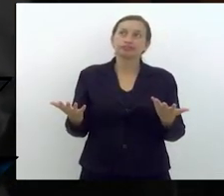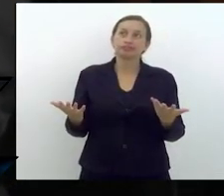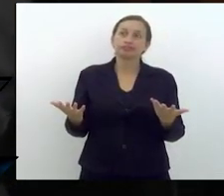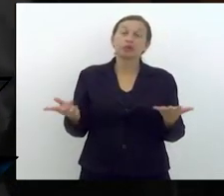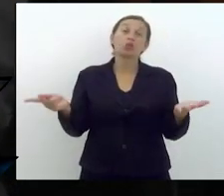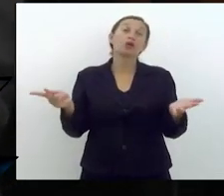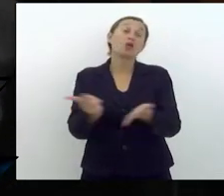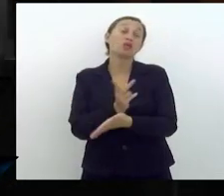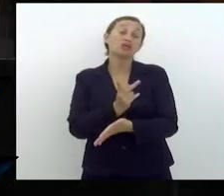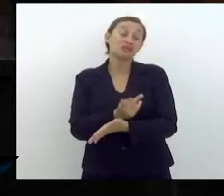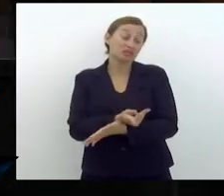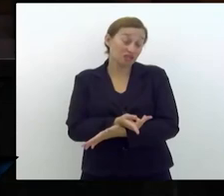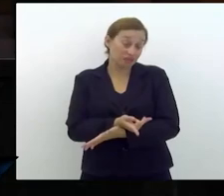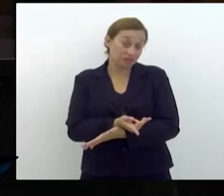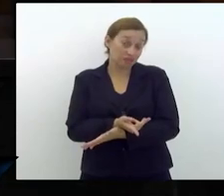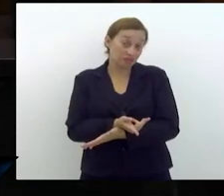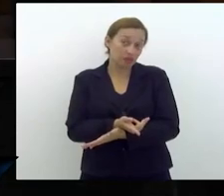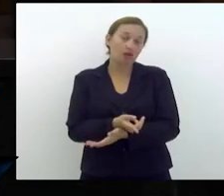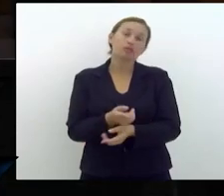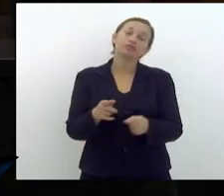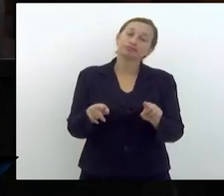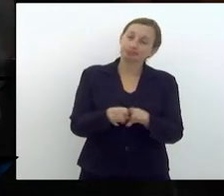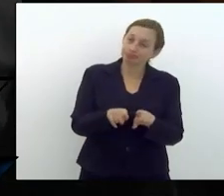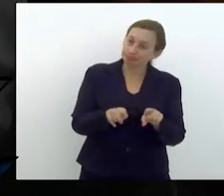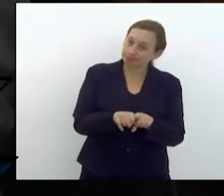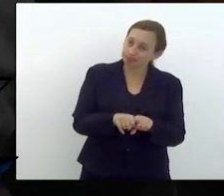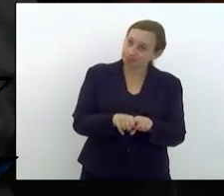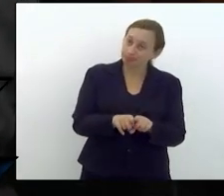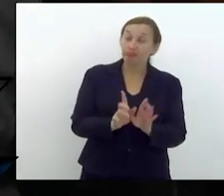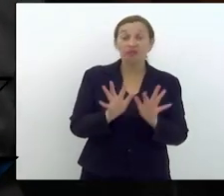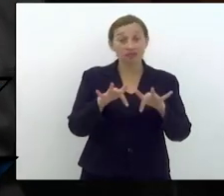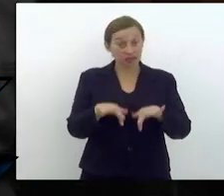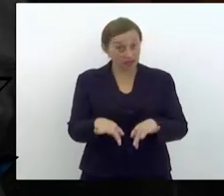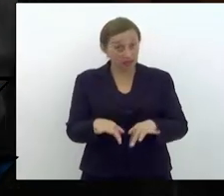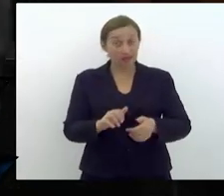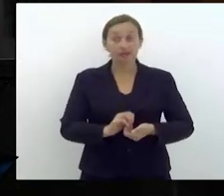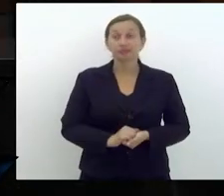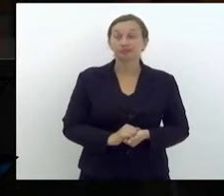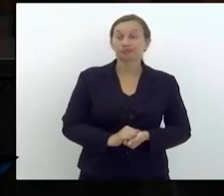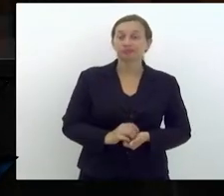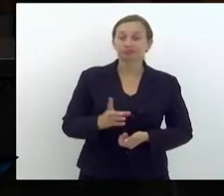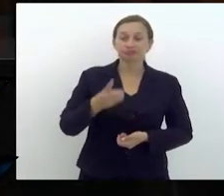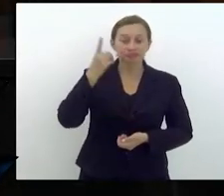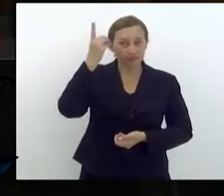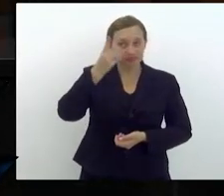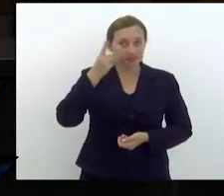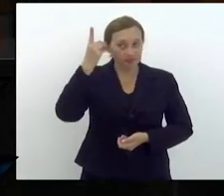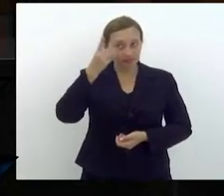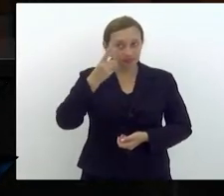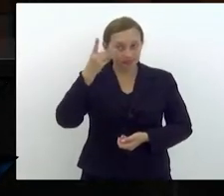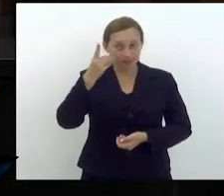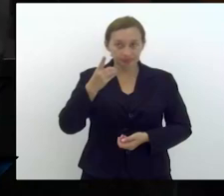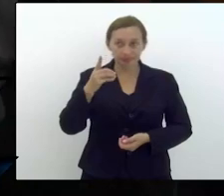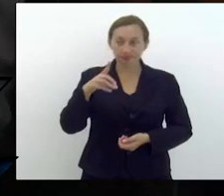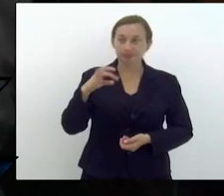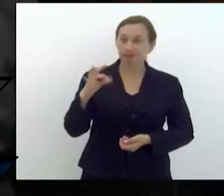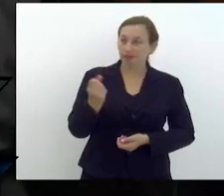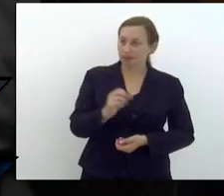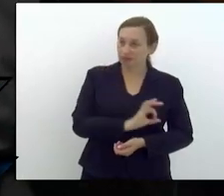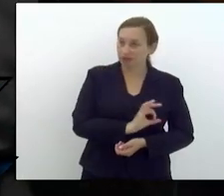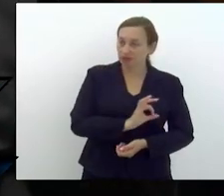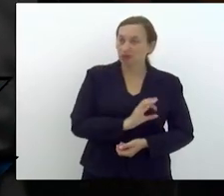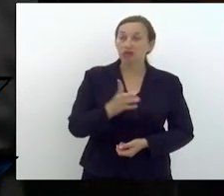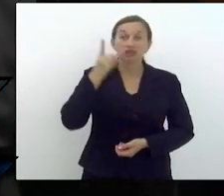acontecer e ao mesmo tempo para concluir deputada Marta Rocha e